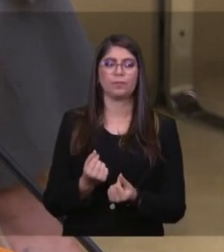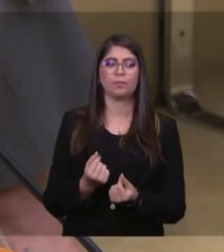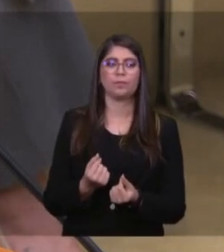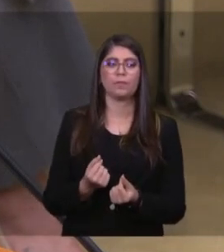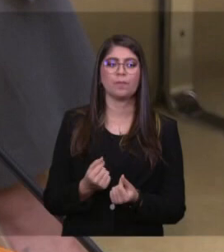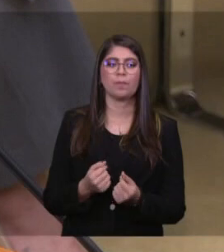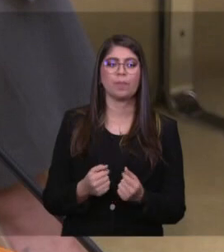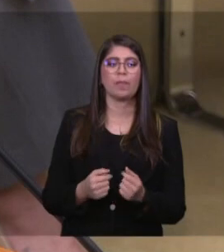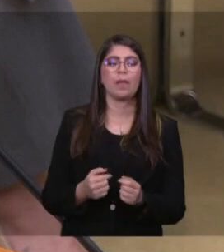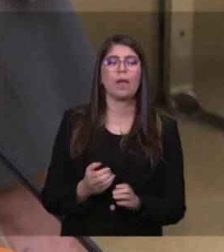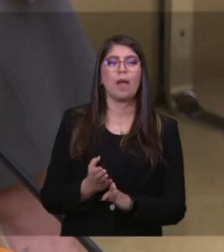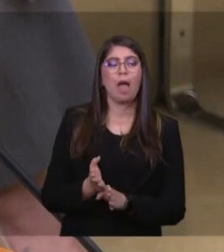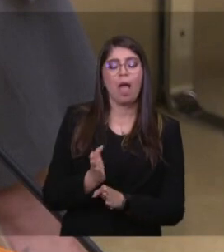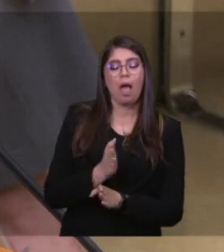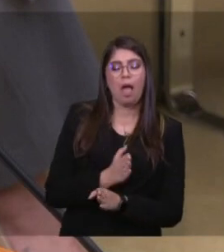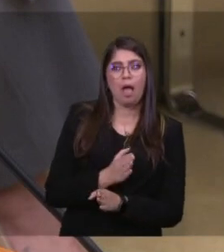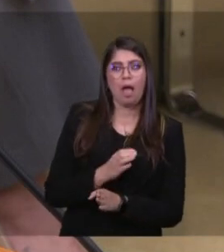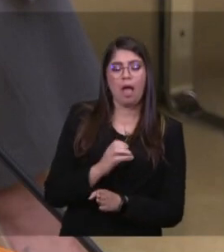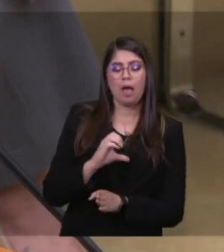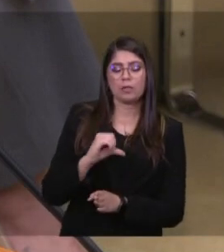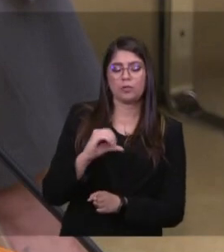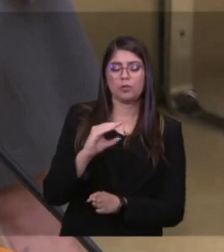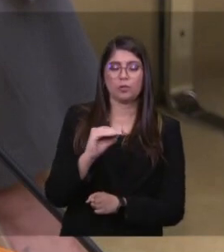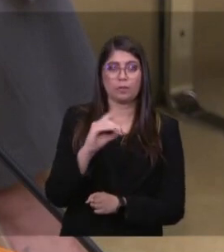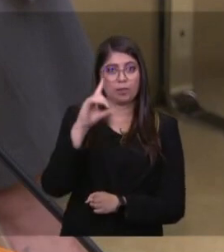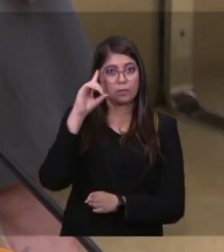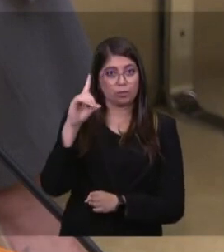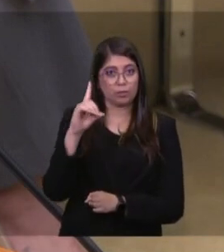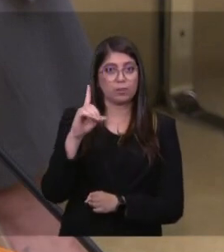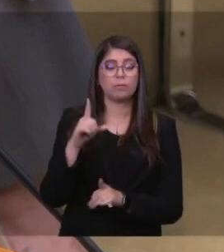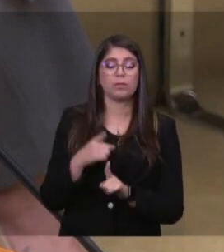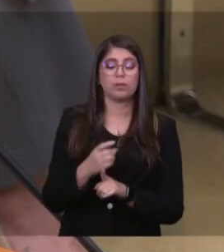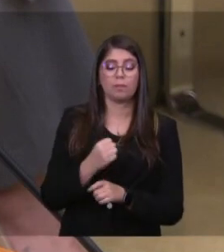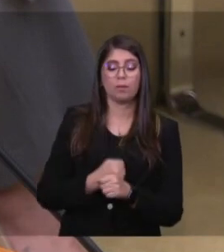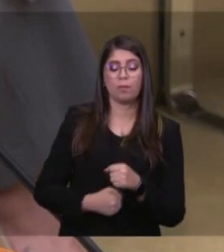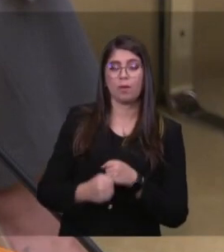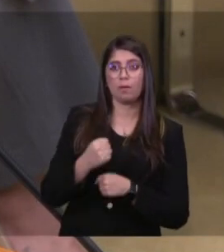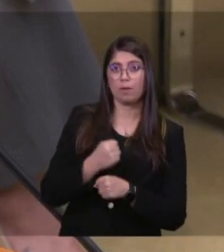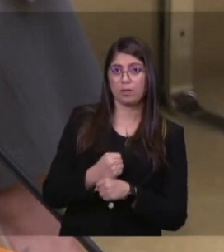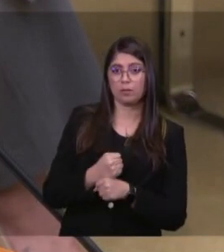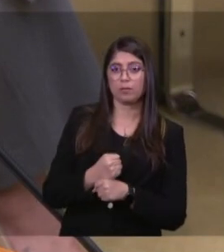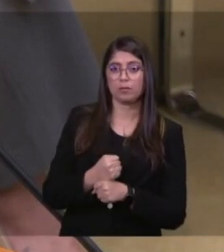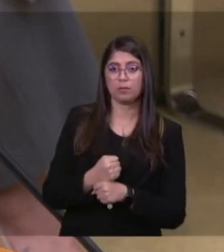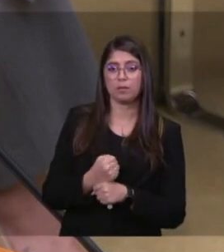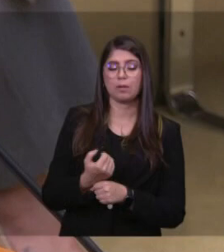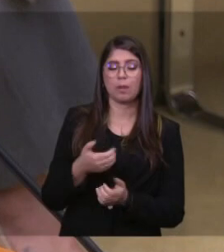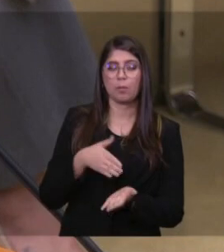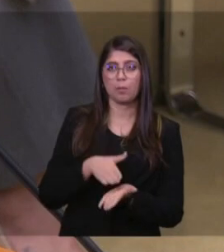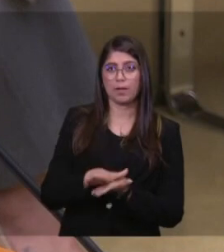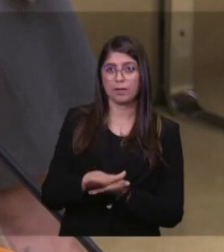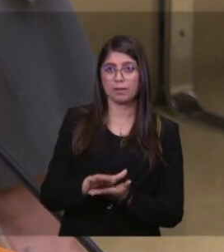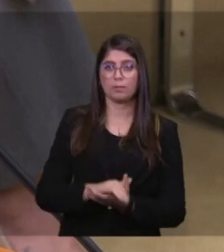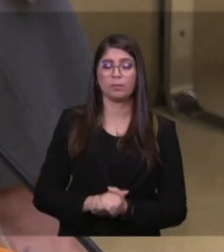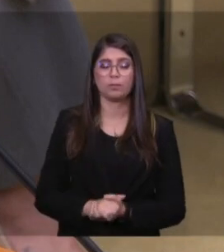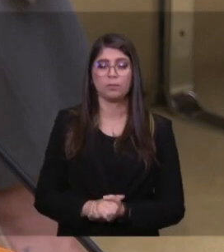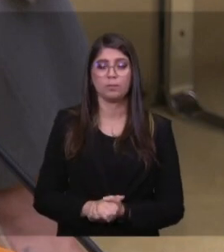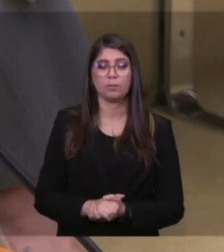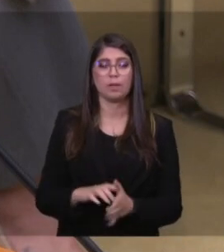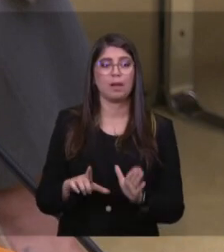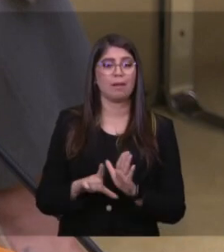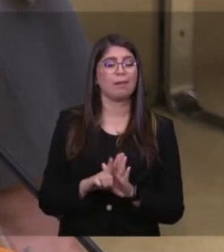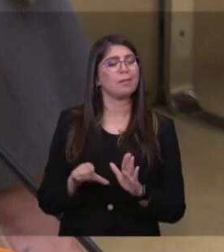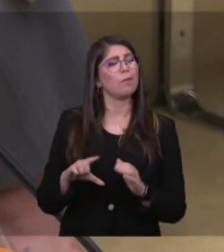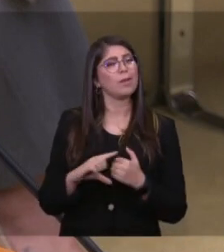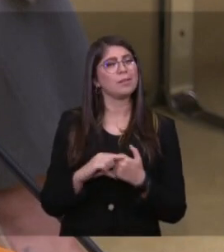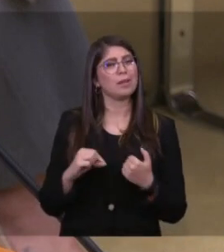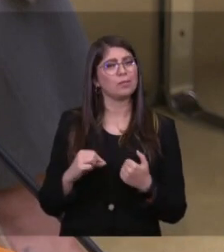antes da noventena e antes do exercício financeiro do ano que foi publicada essa lei, nos parece que esse